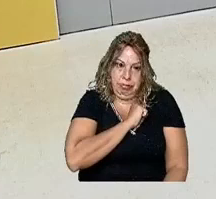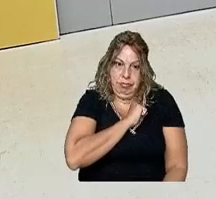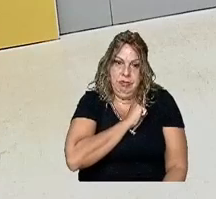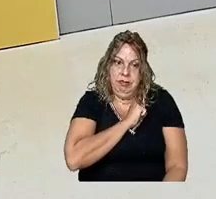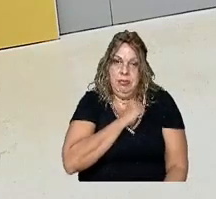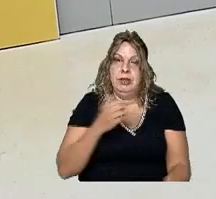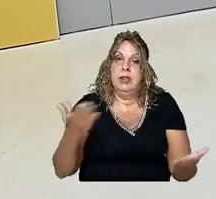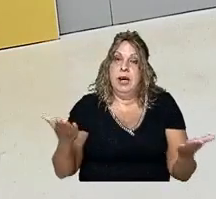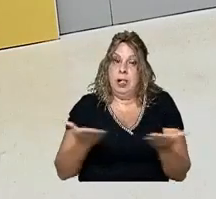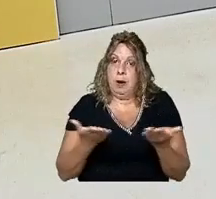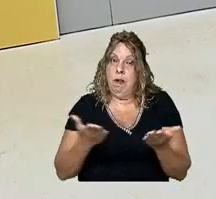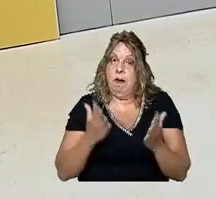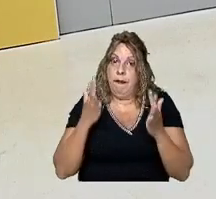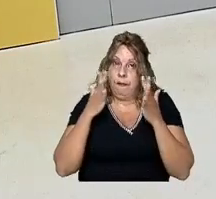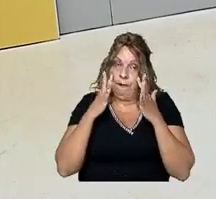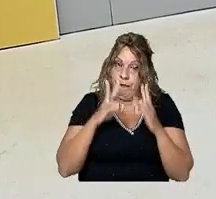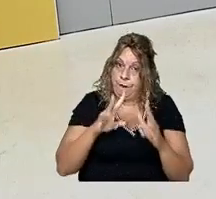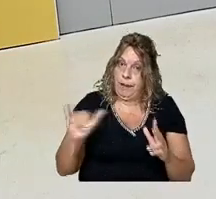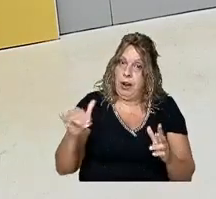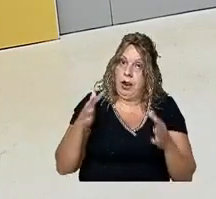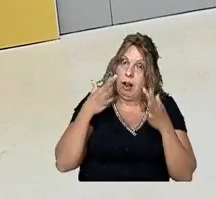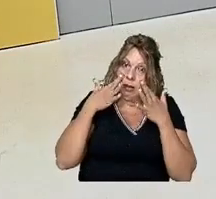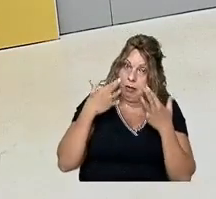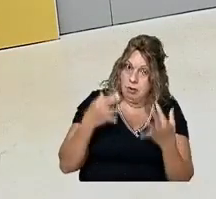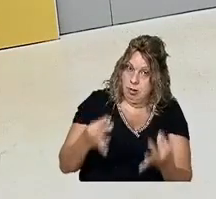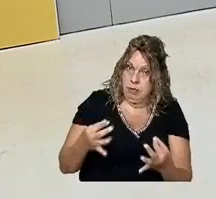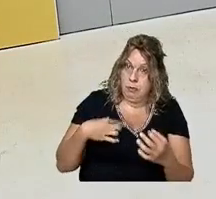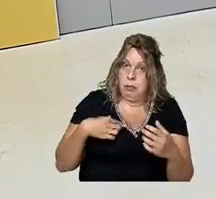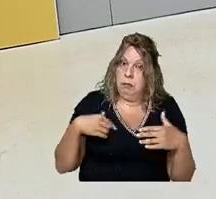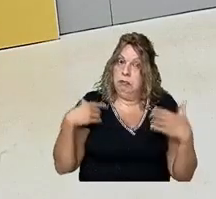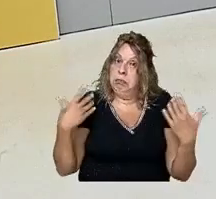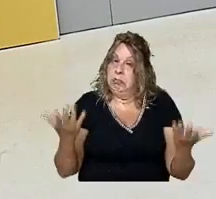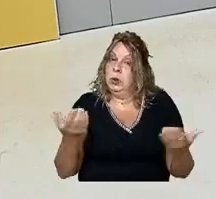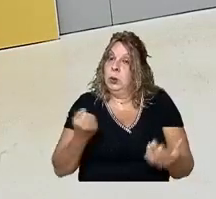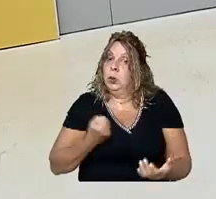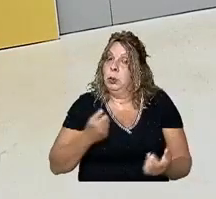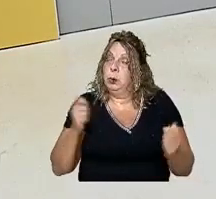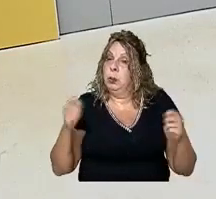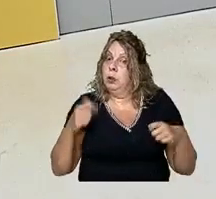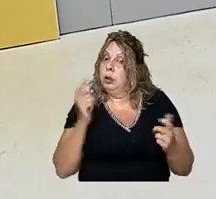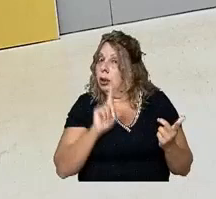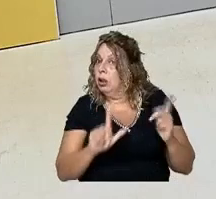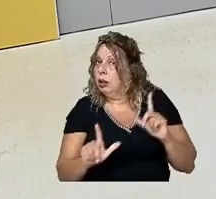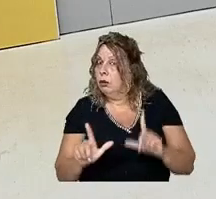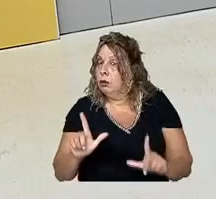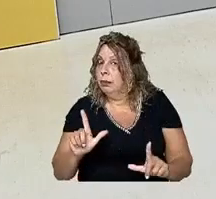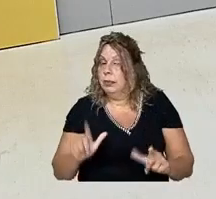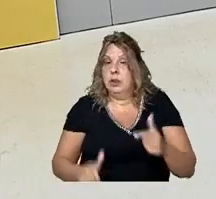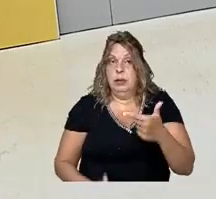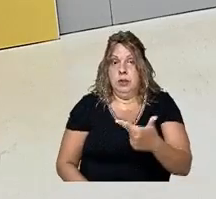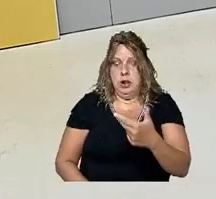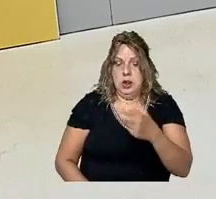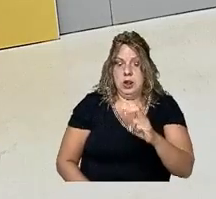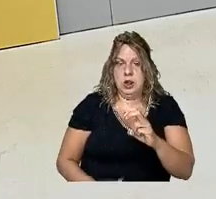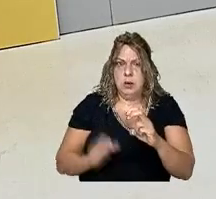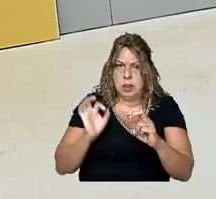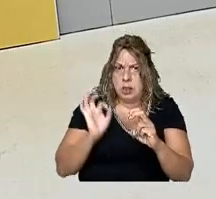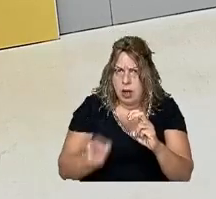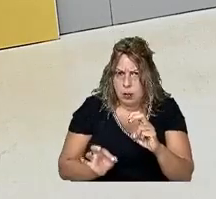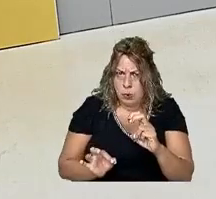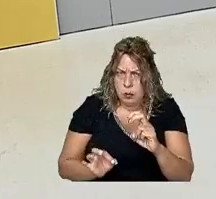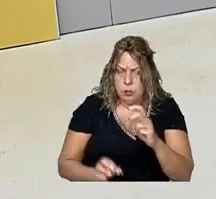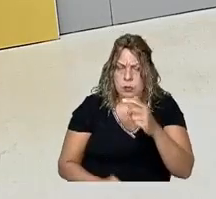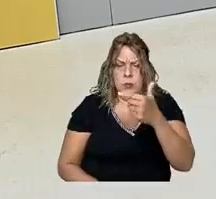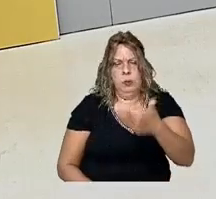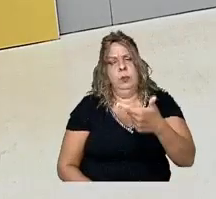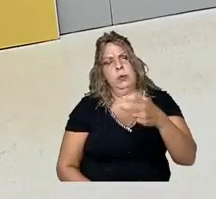com atenção, com expectativa, pois cada bolinha pode representar o contemplado. Será que decide com 25?